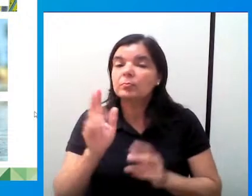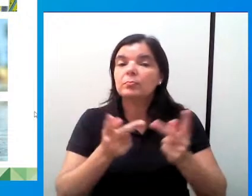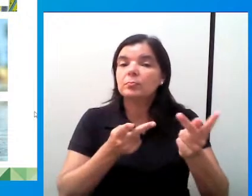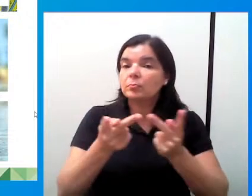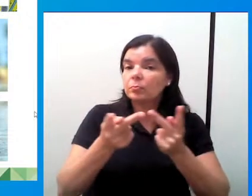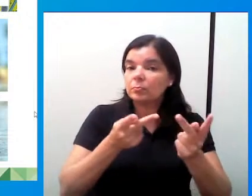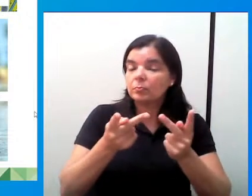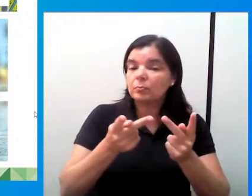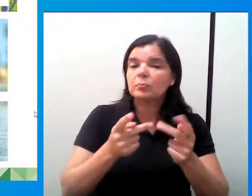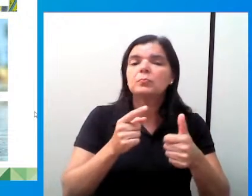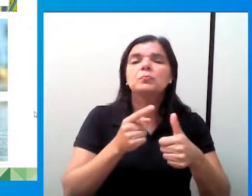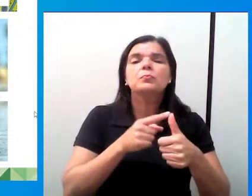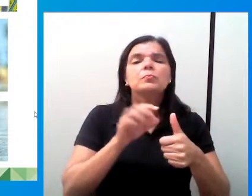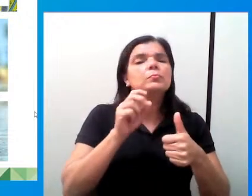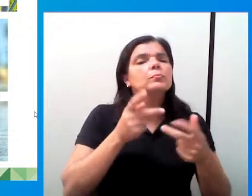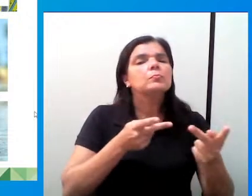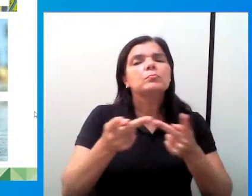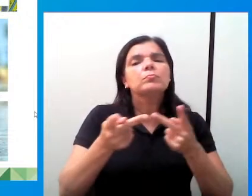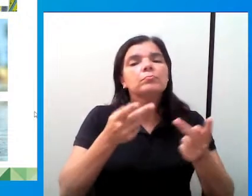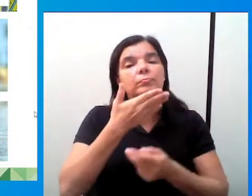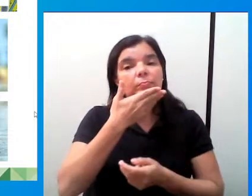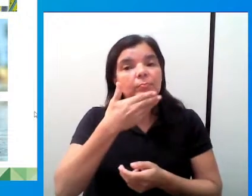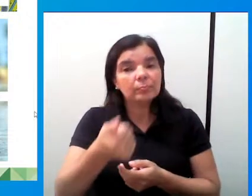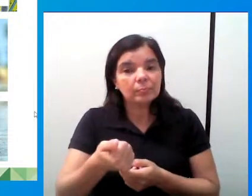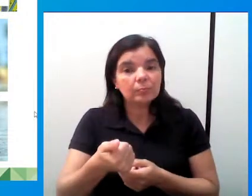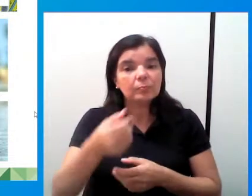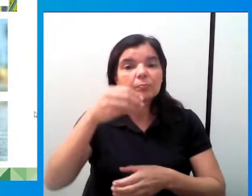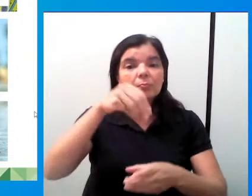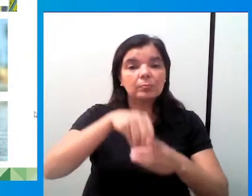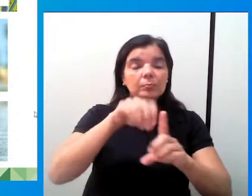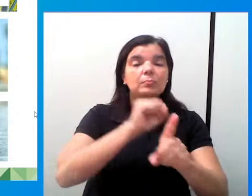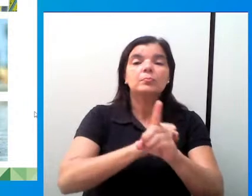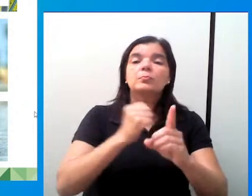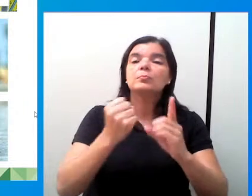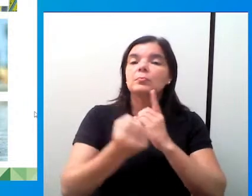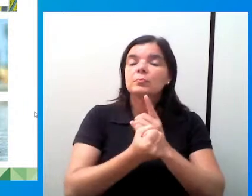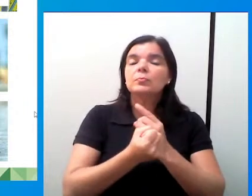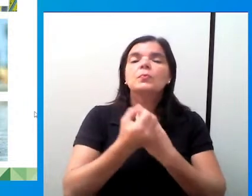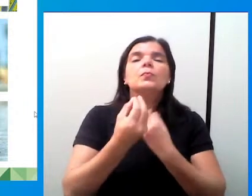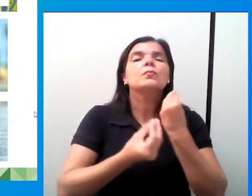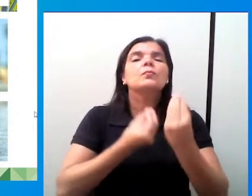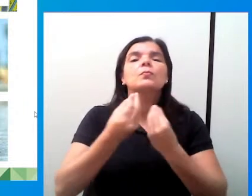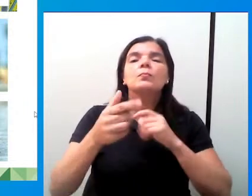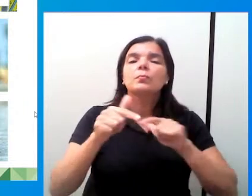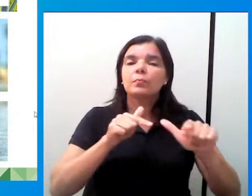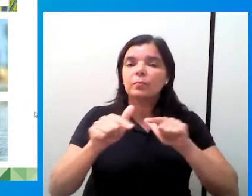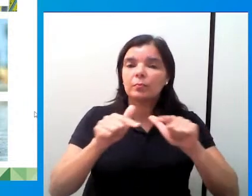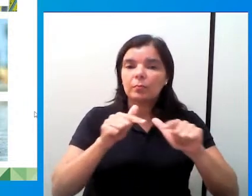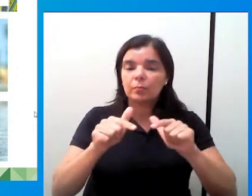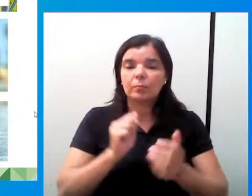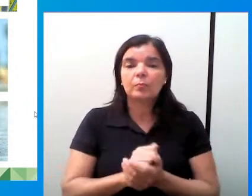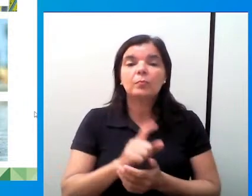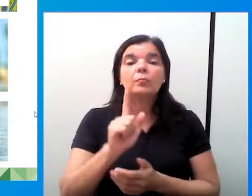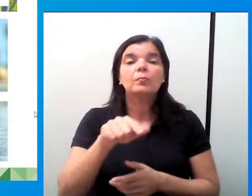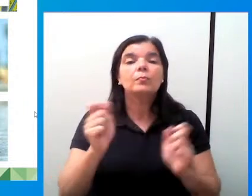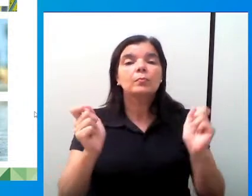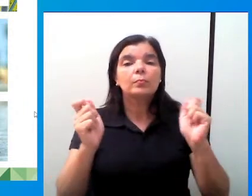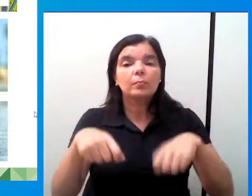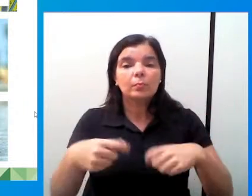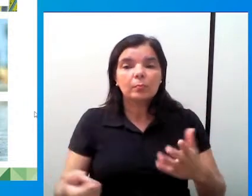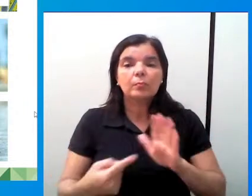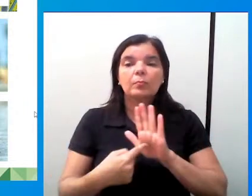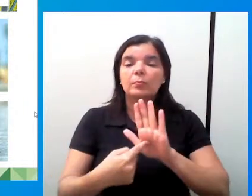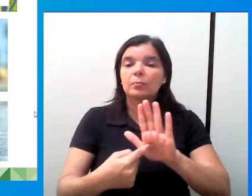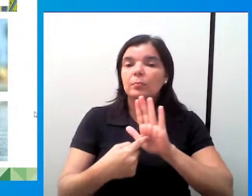que que aquele projeto melhorou na sociedade? Como é que ele foi trabalhado? Para mostrar que é possível. É para mostrar